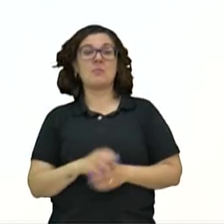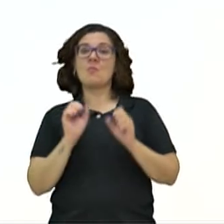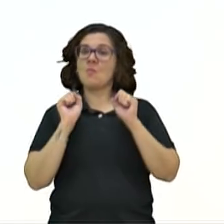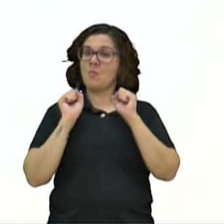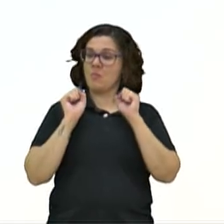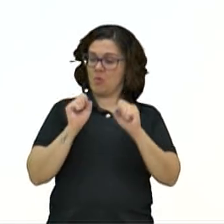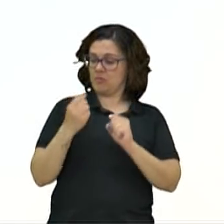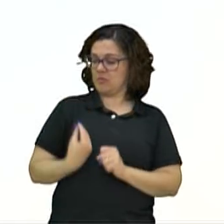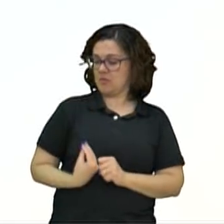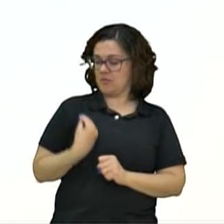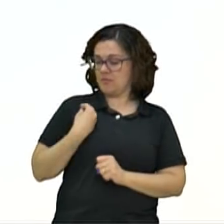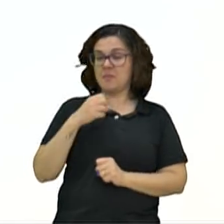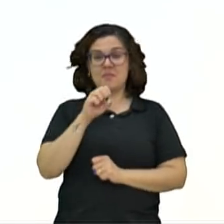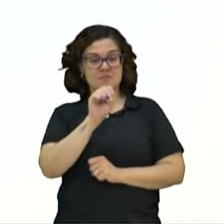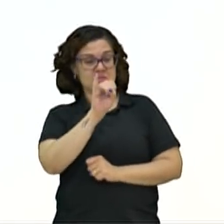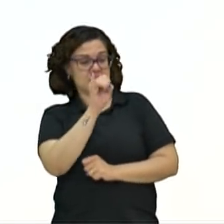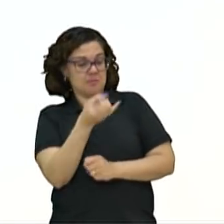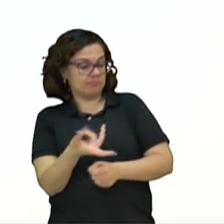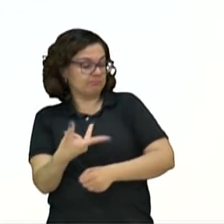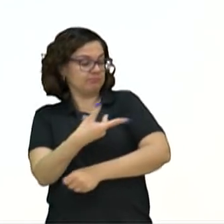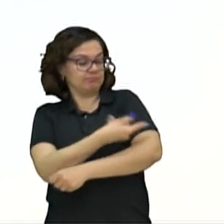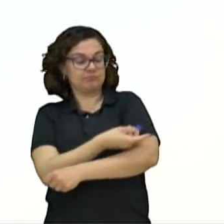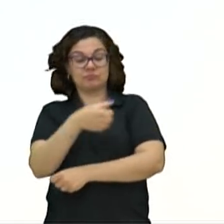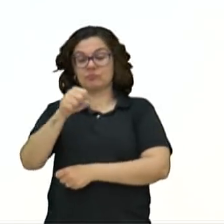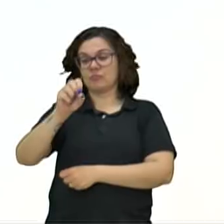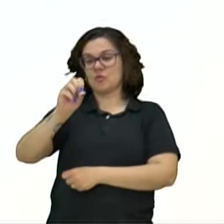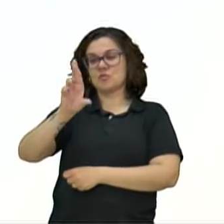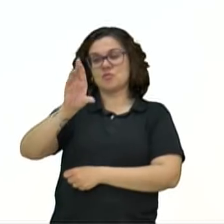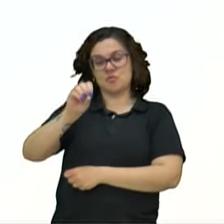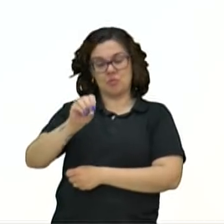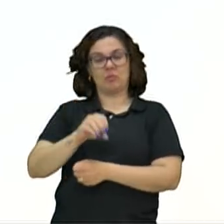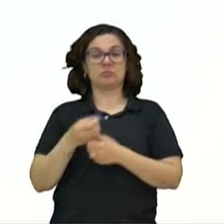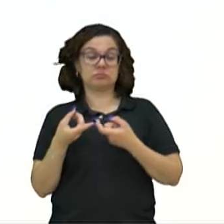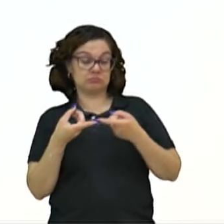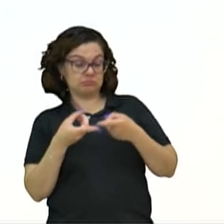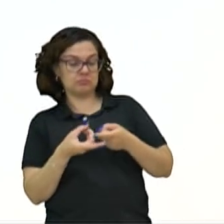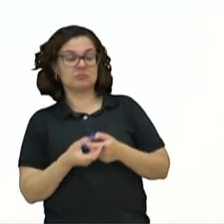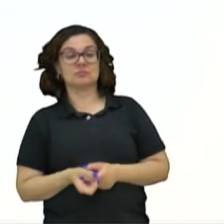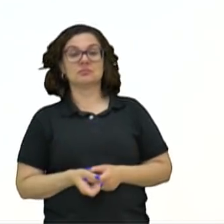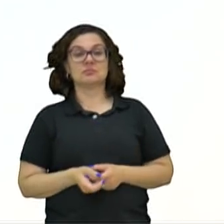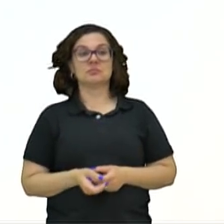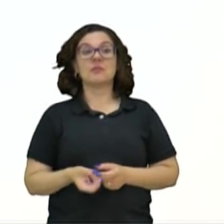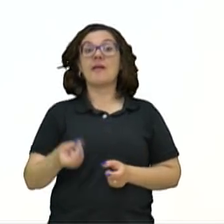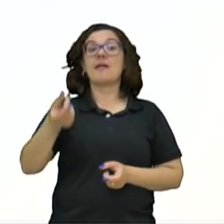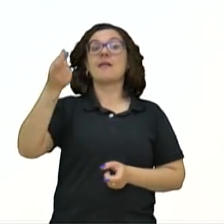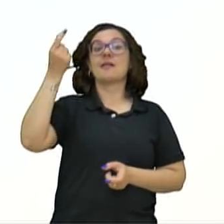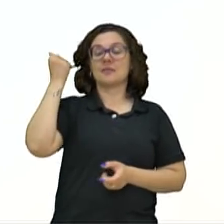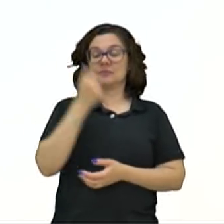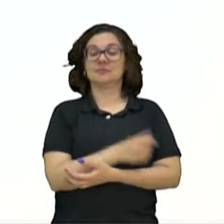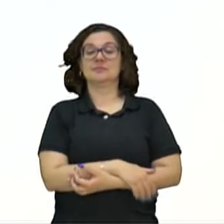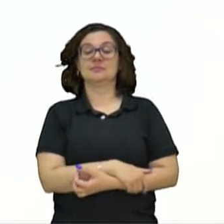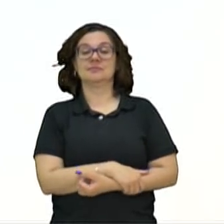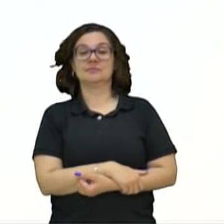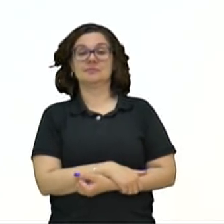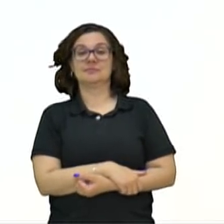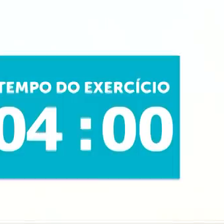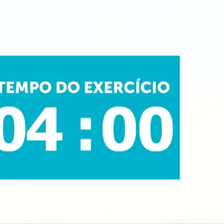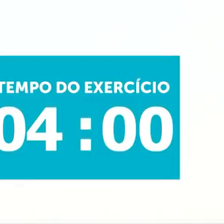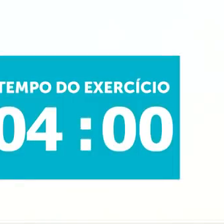pode sobreviver se receber soro, o soro contra aquela picada, a tempo?